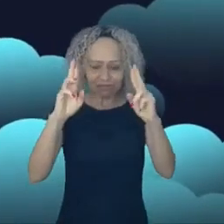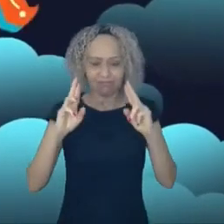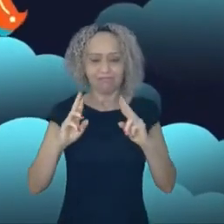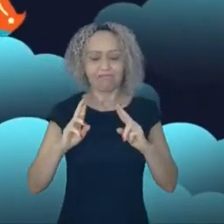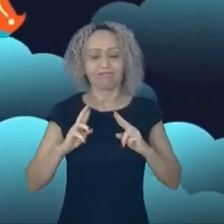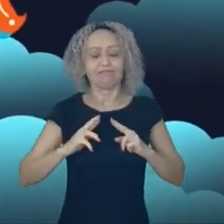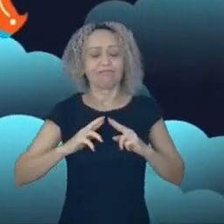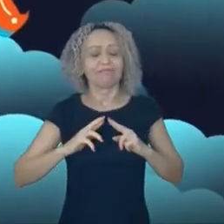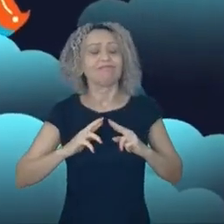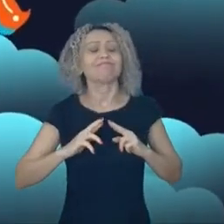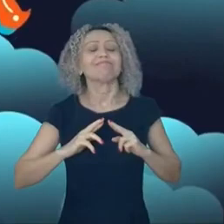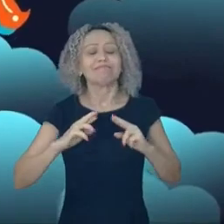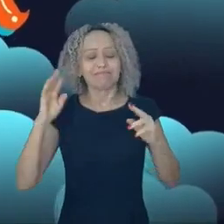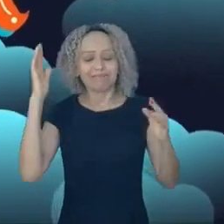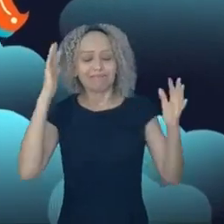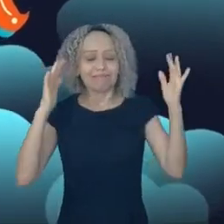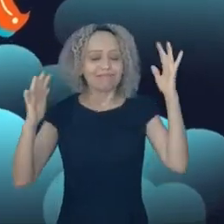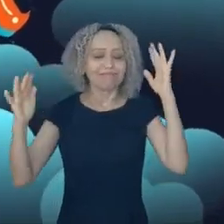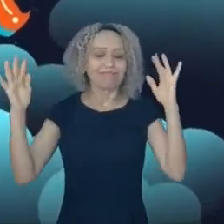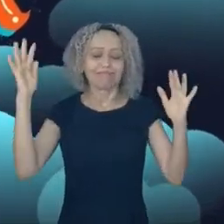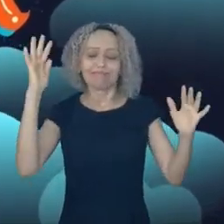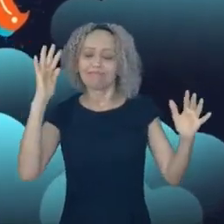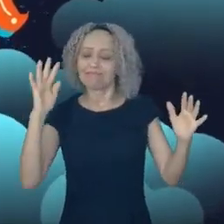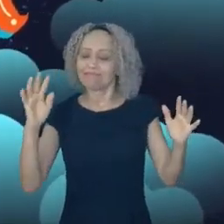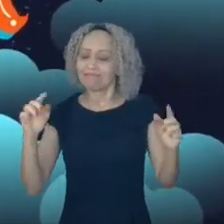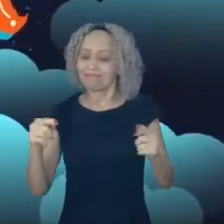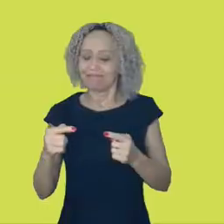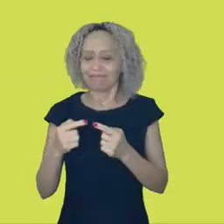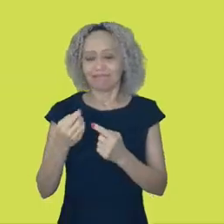tenho sonhos pra viver.